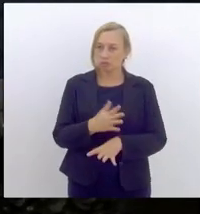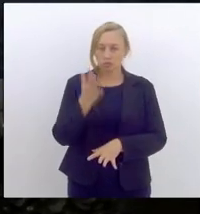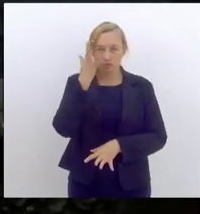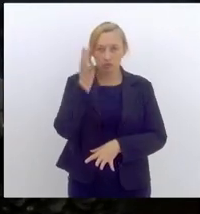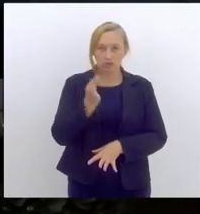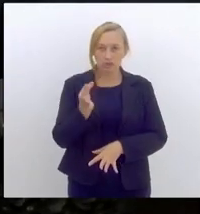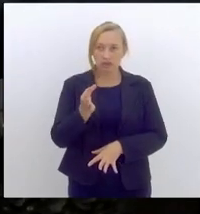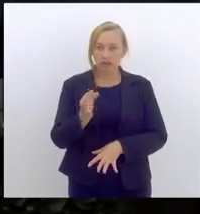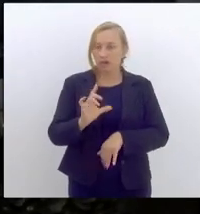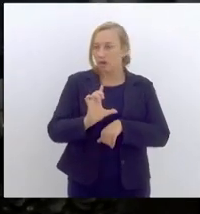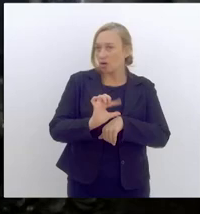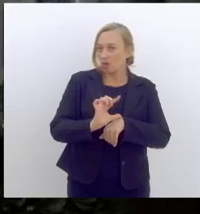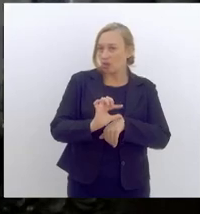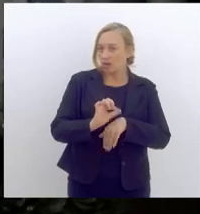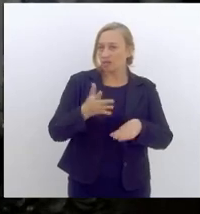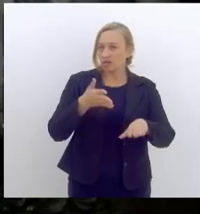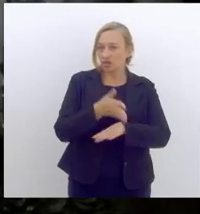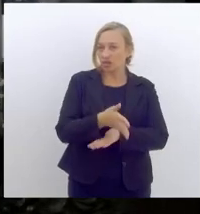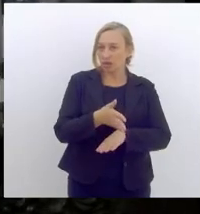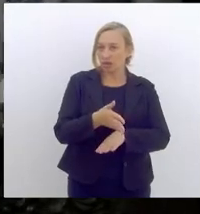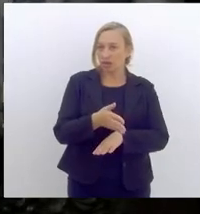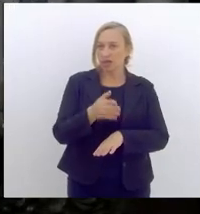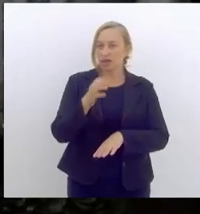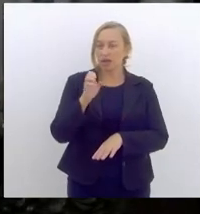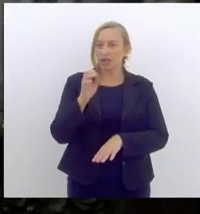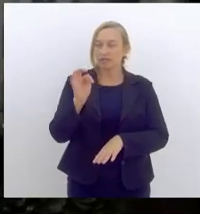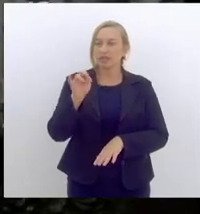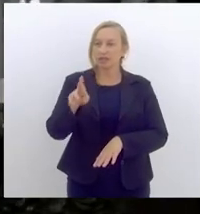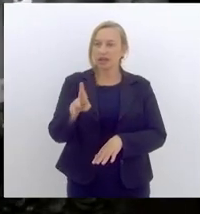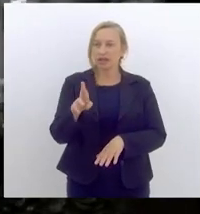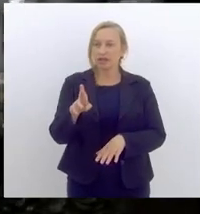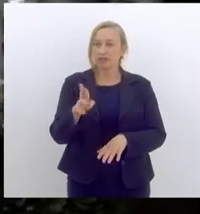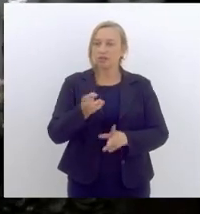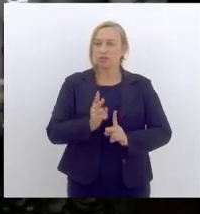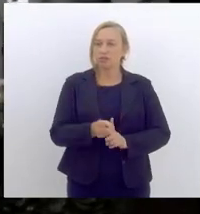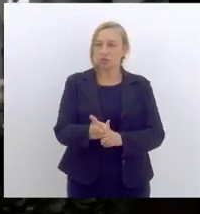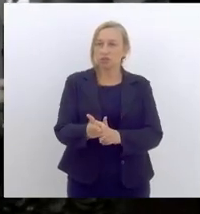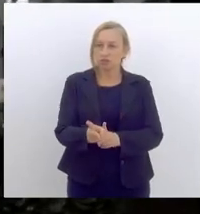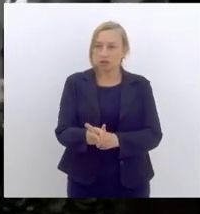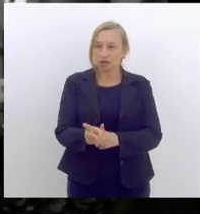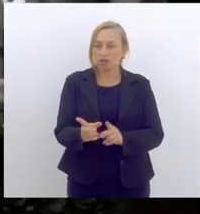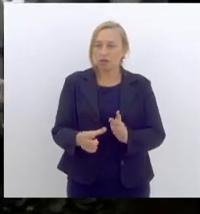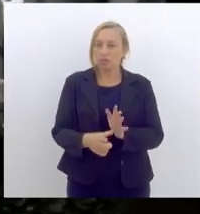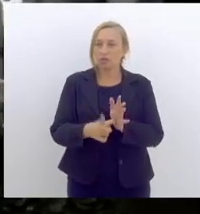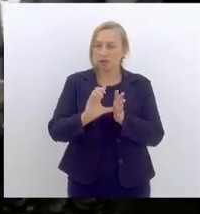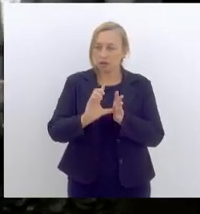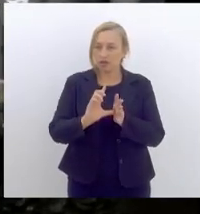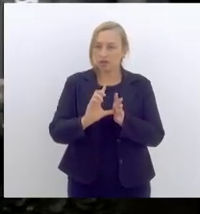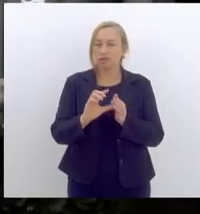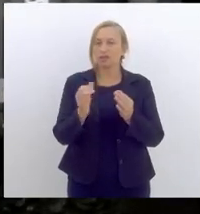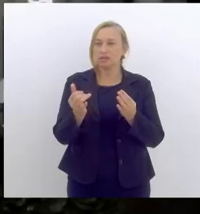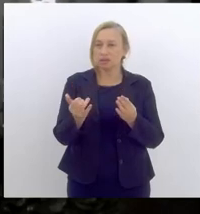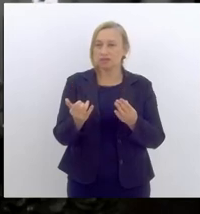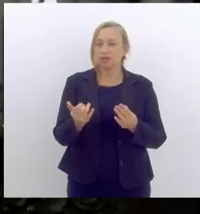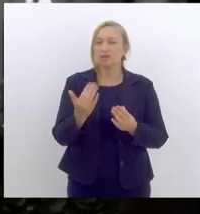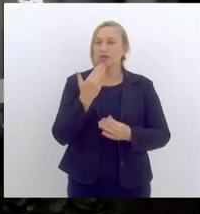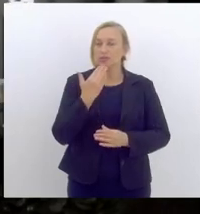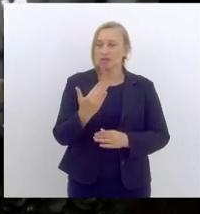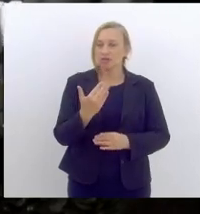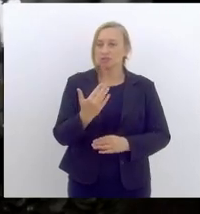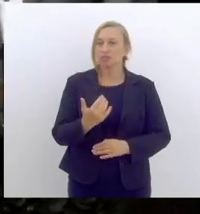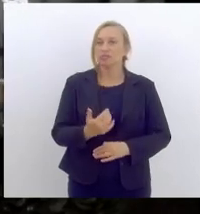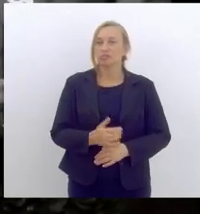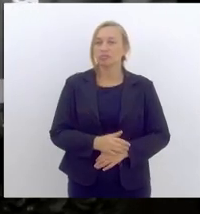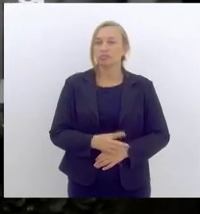horas vai chegar a tal liminar, nós vamos proceder como tinha sido anunciado antes, a pedido